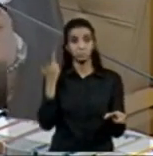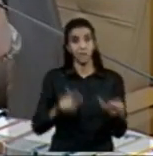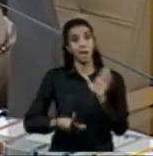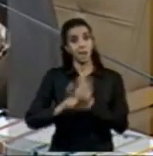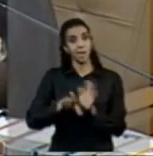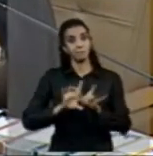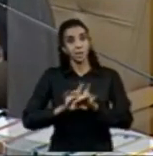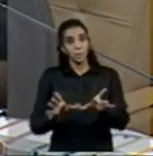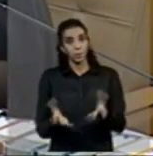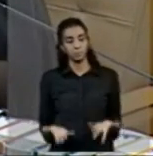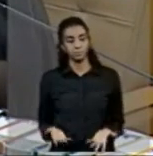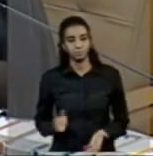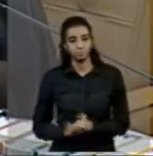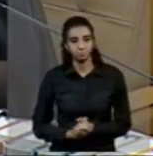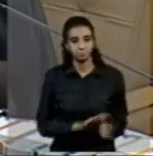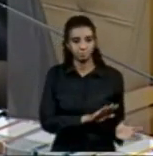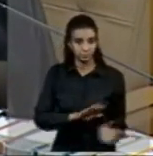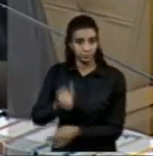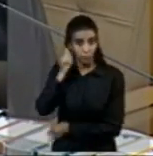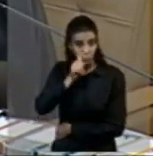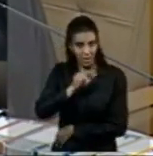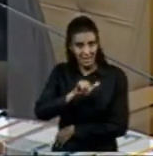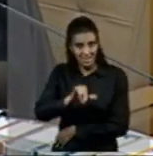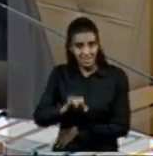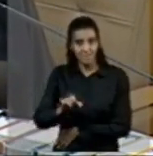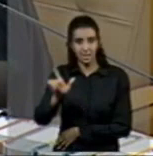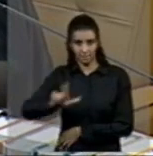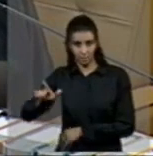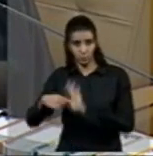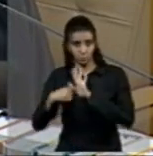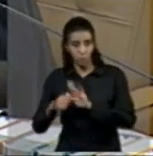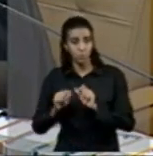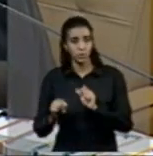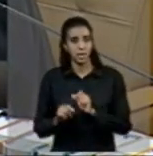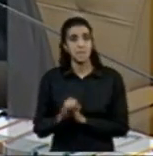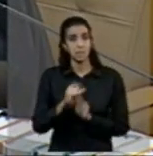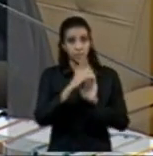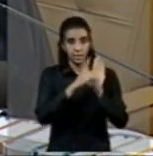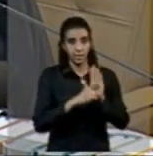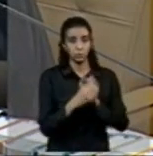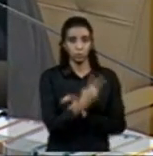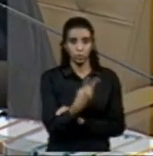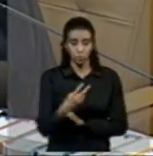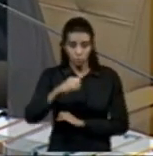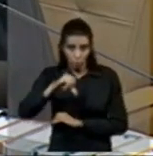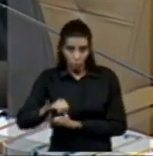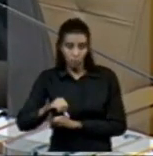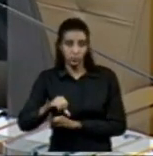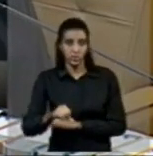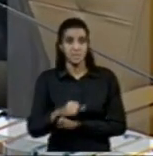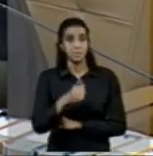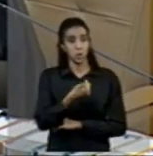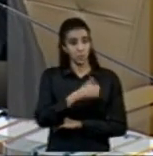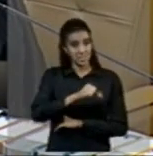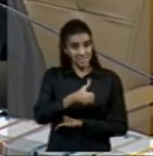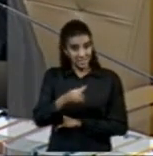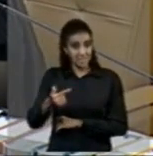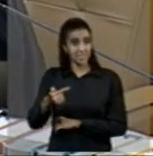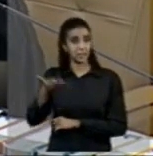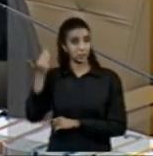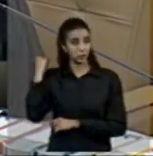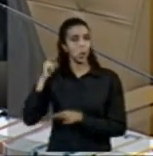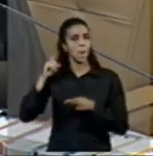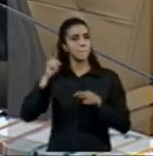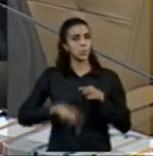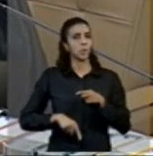lei. Alice Monteiro de Barros entende que quando o Decreto-Lei 229 de 67 coibiu o